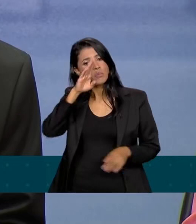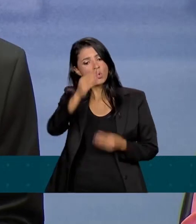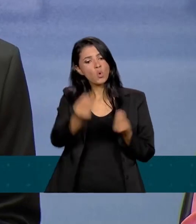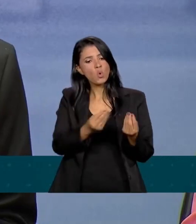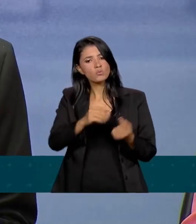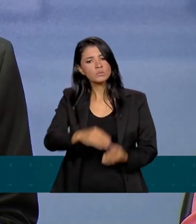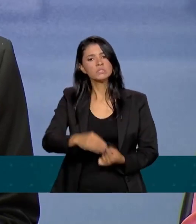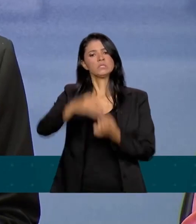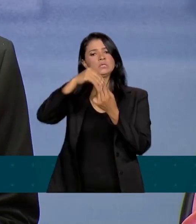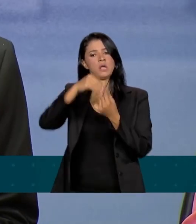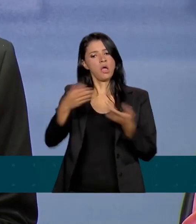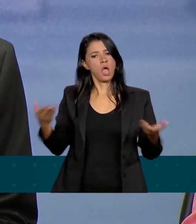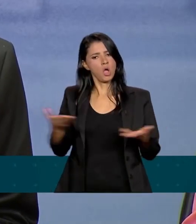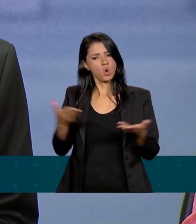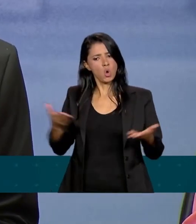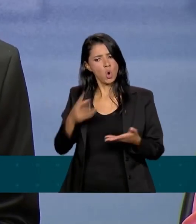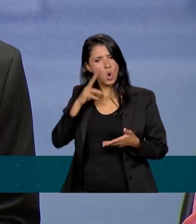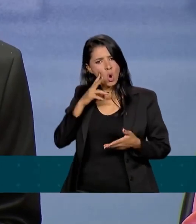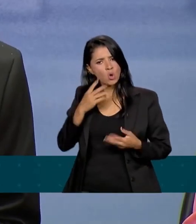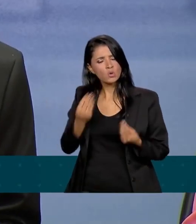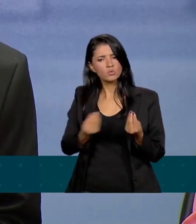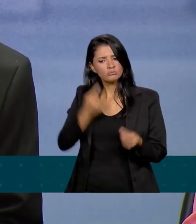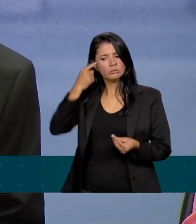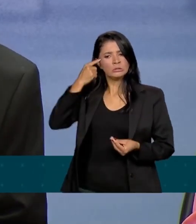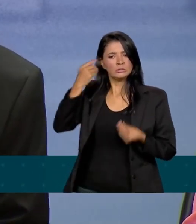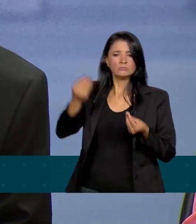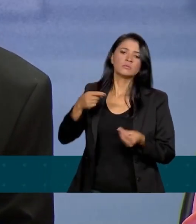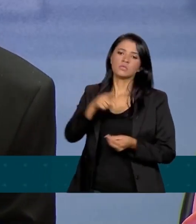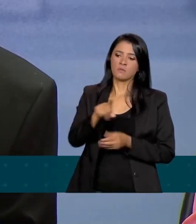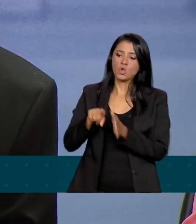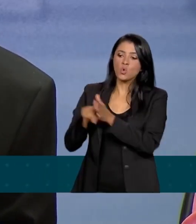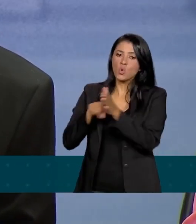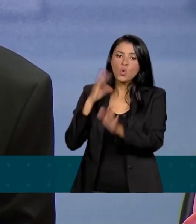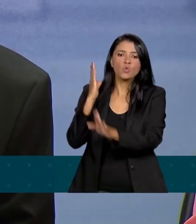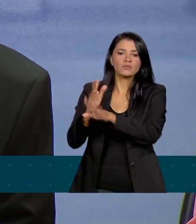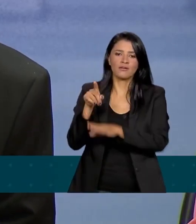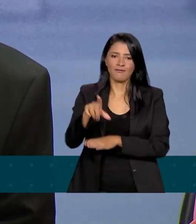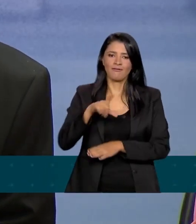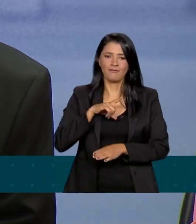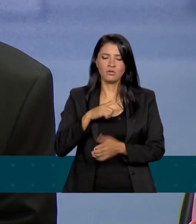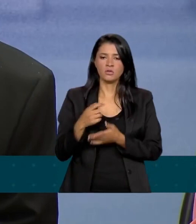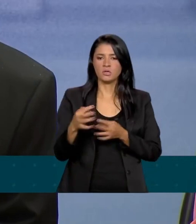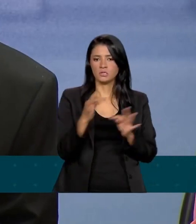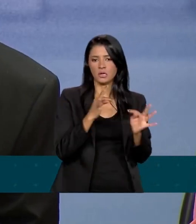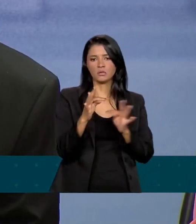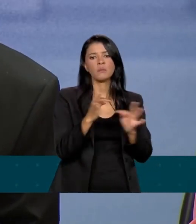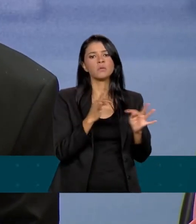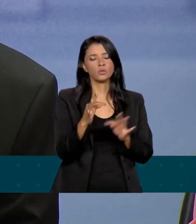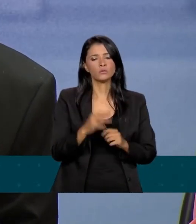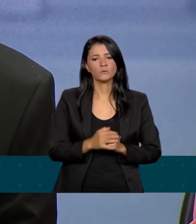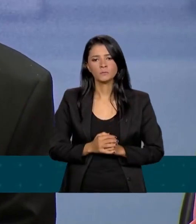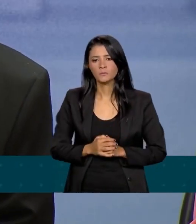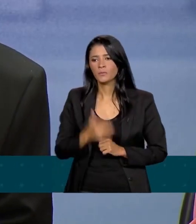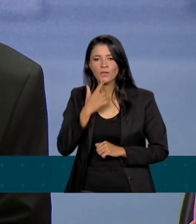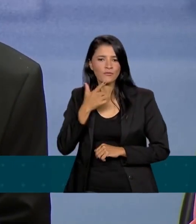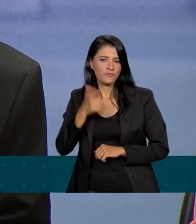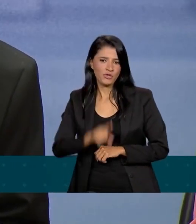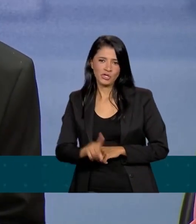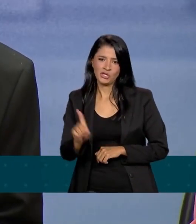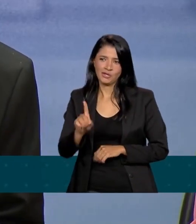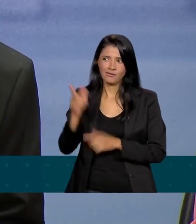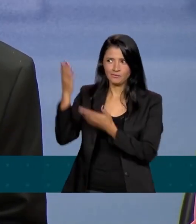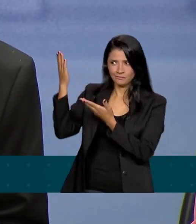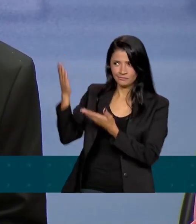forma obsessiva o diagnóstico e a profilaxia, o tratamento profilático. Bom, eu não vou repetir, mas